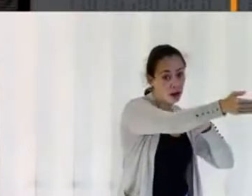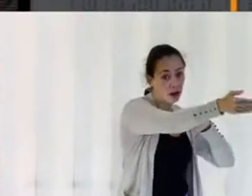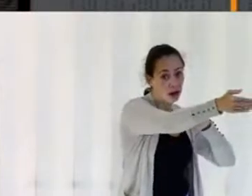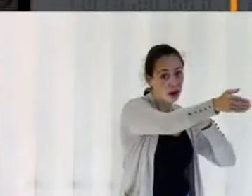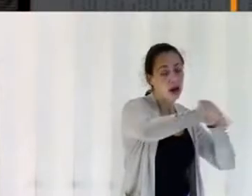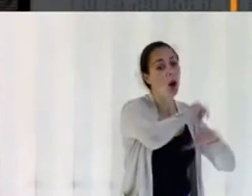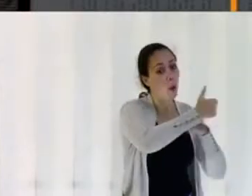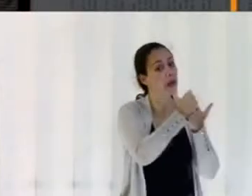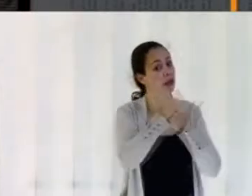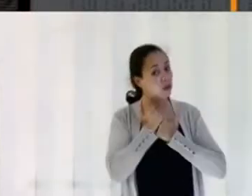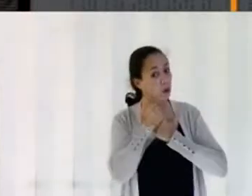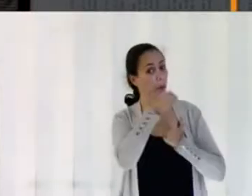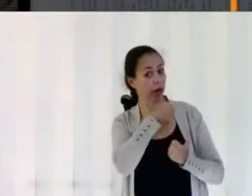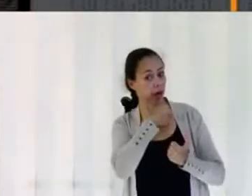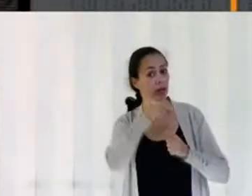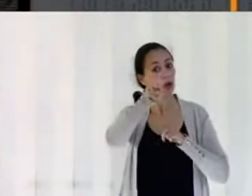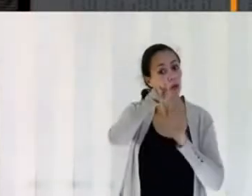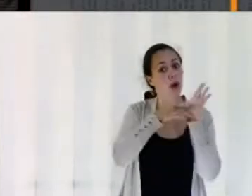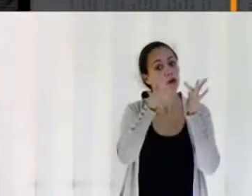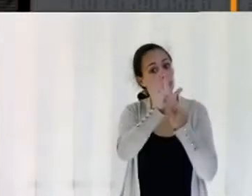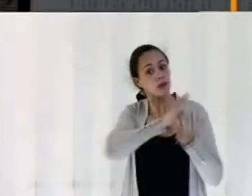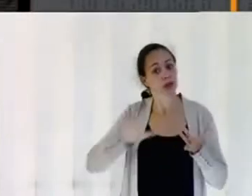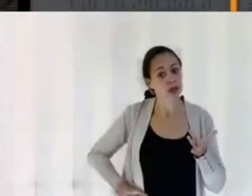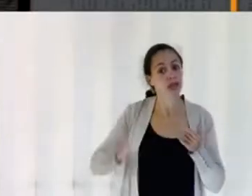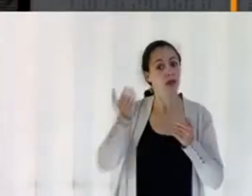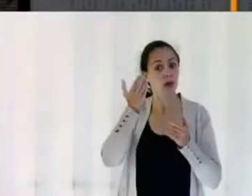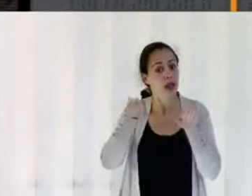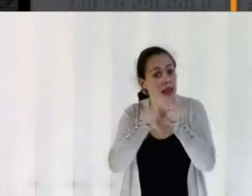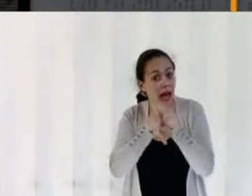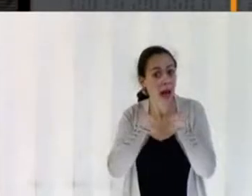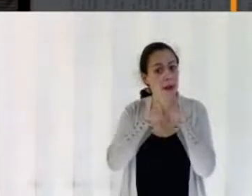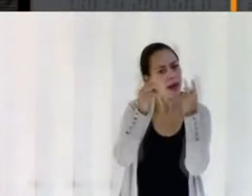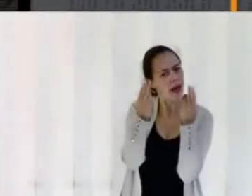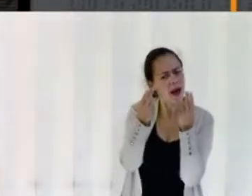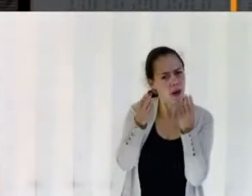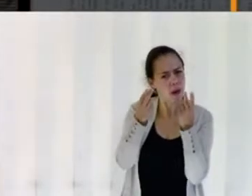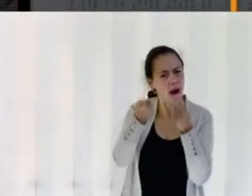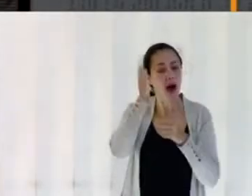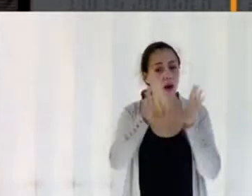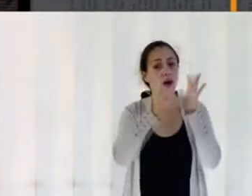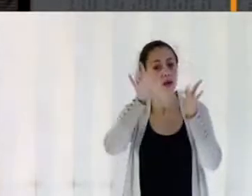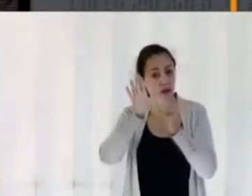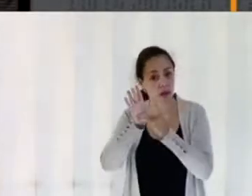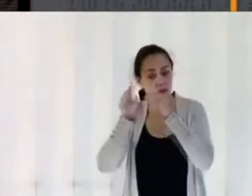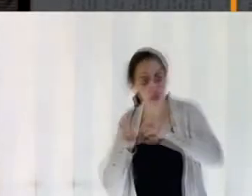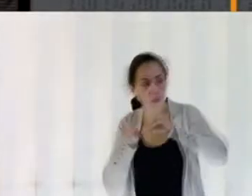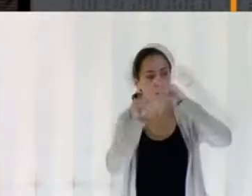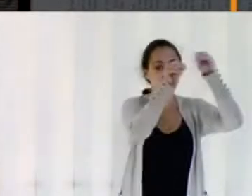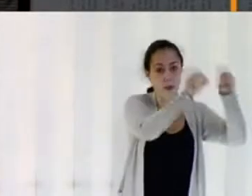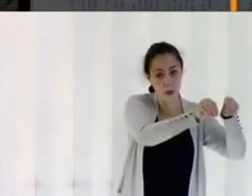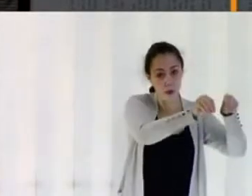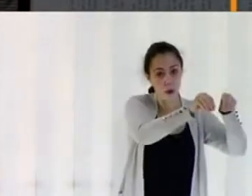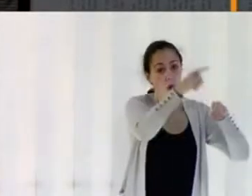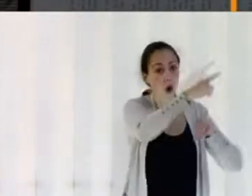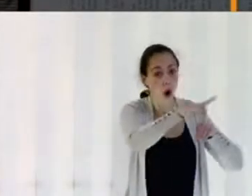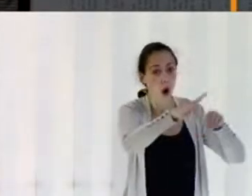porta. Saiamos, pois, a ele, fora do arraial, levando o seu vitupério. Na verdade, não